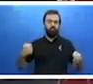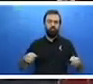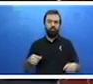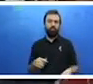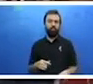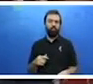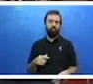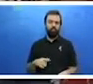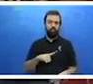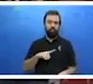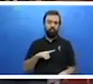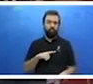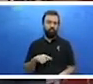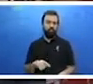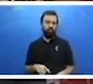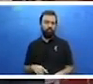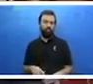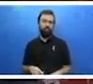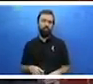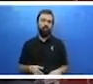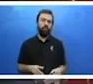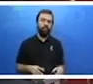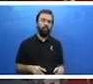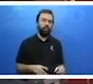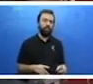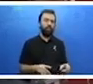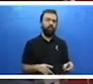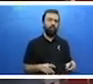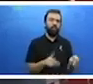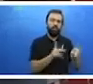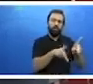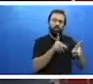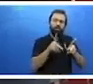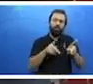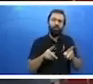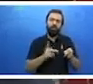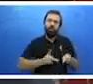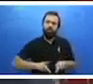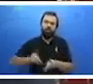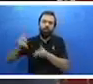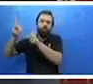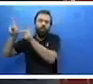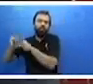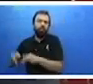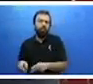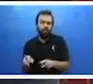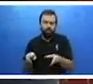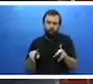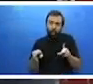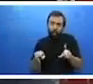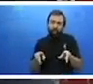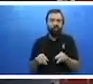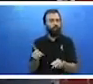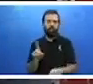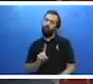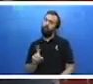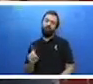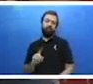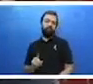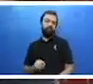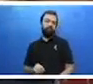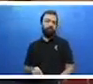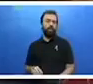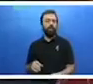As populações são iguais? Não. Tem lugar que tem mais população, mais gente morando. Então, ele precisa ter